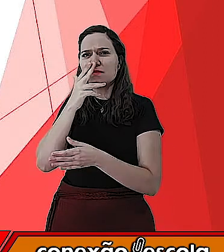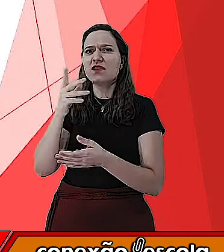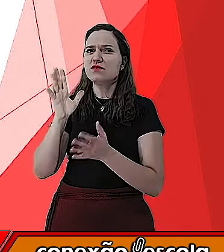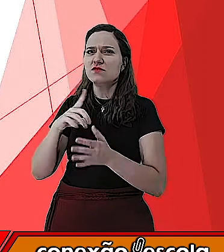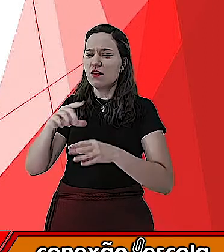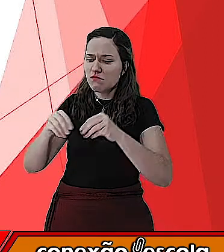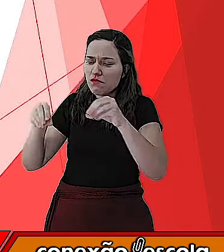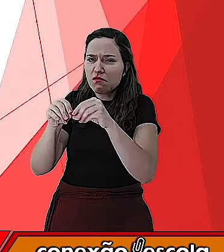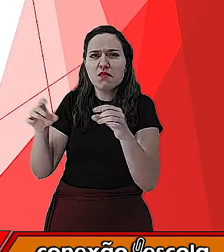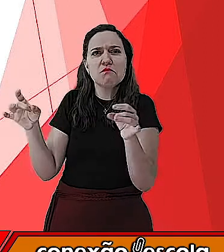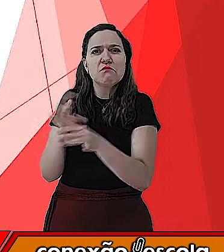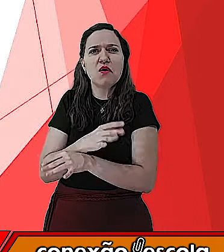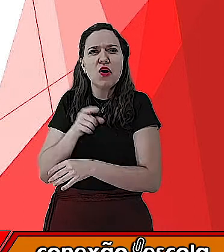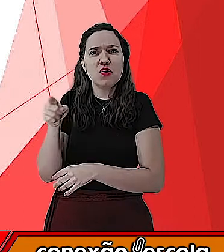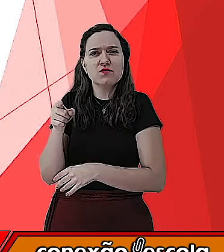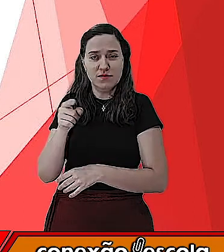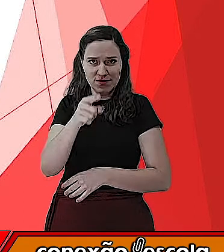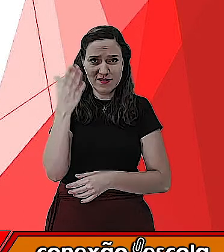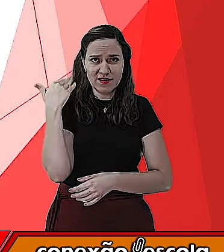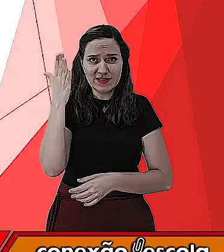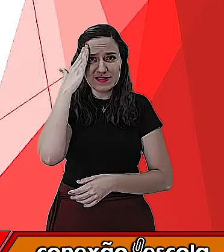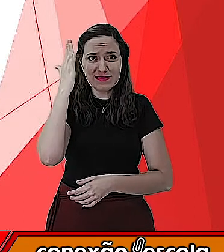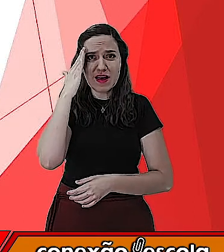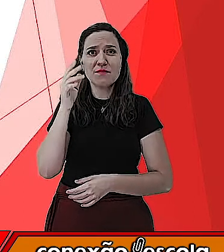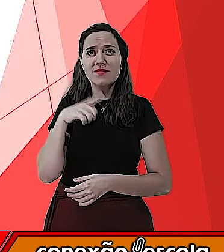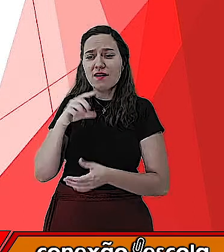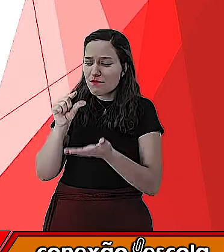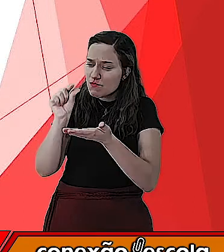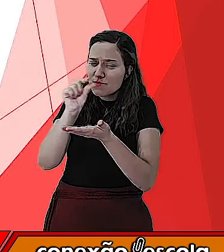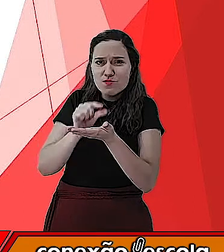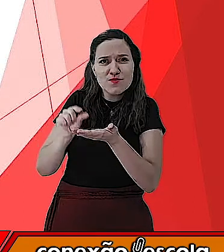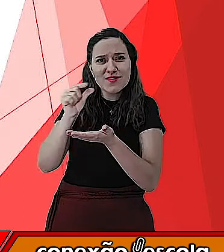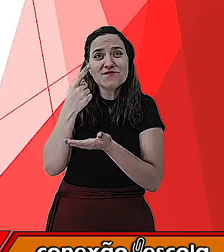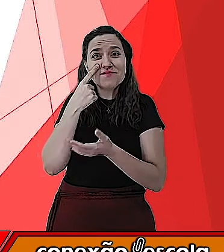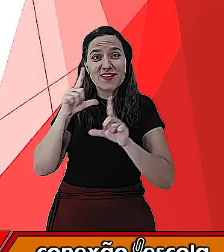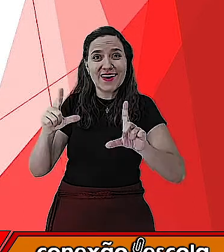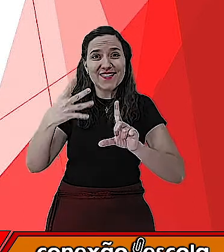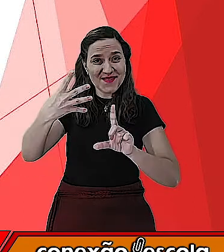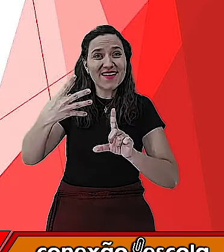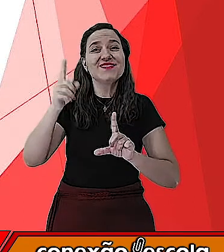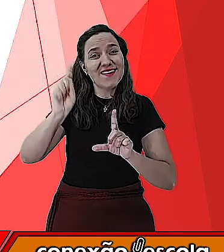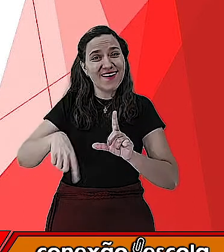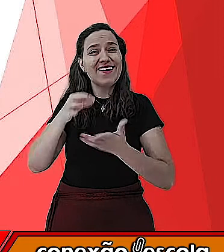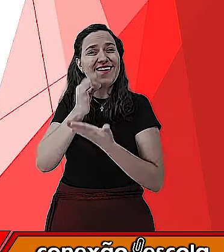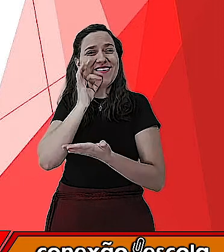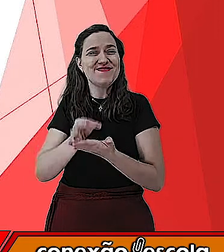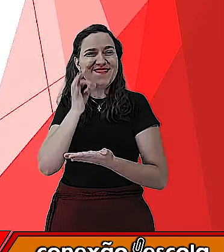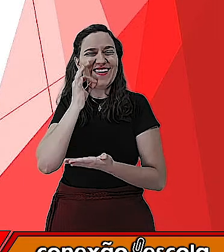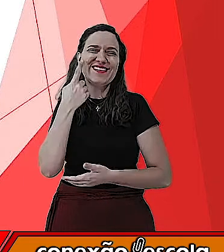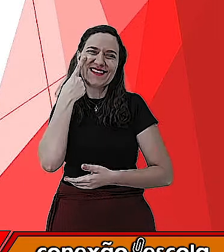casa? Vocês conheciam? Olha bem na imagem 4 e veja o quanto